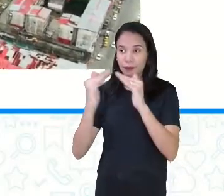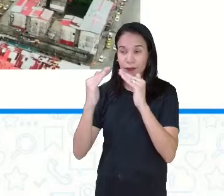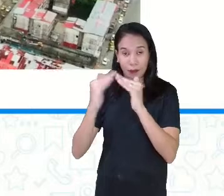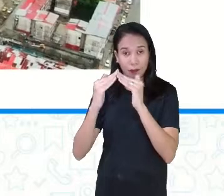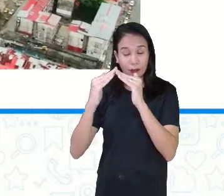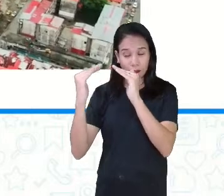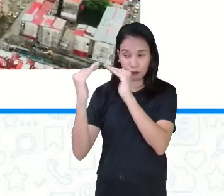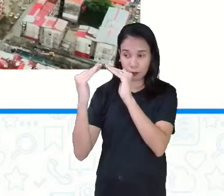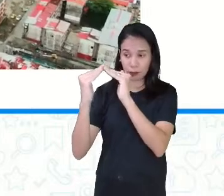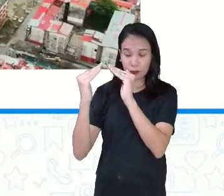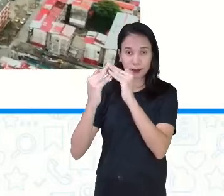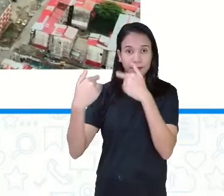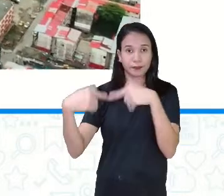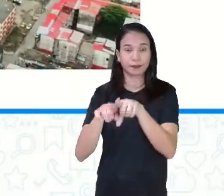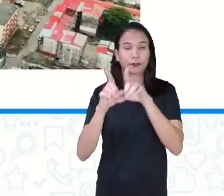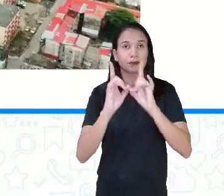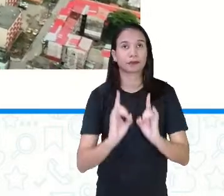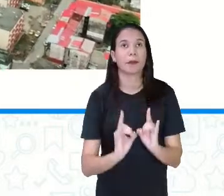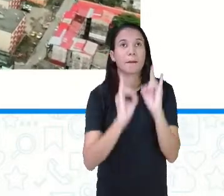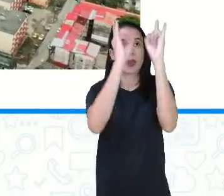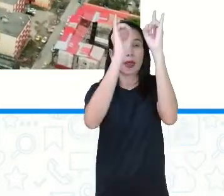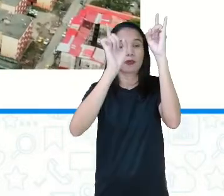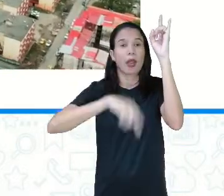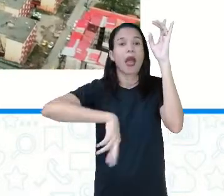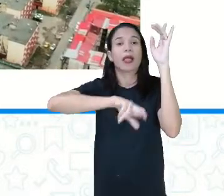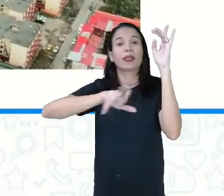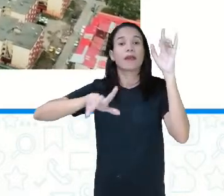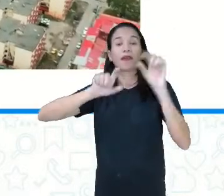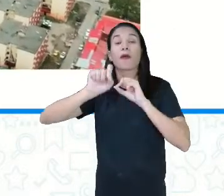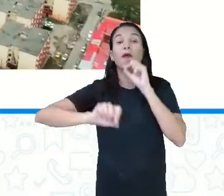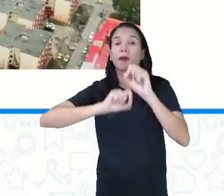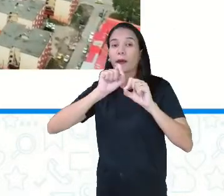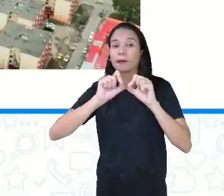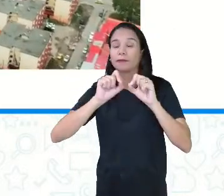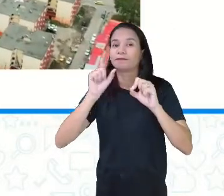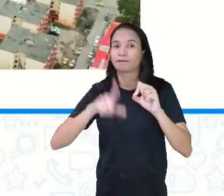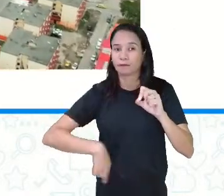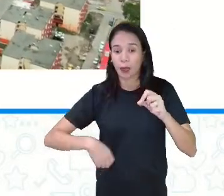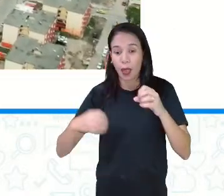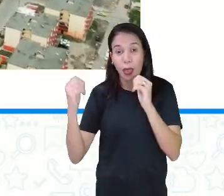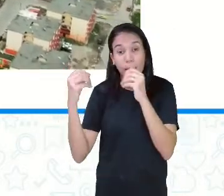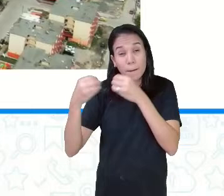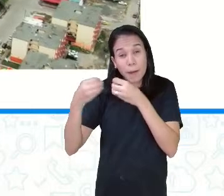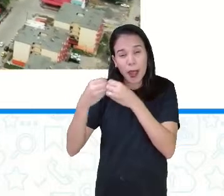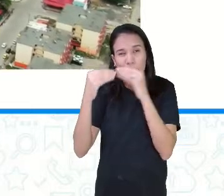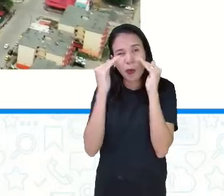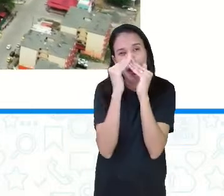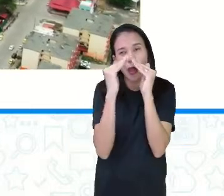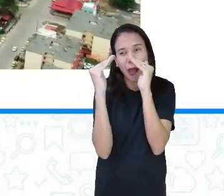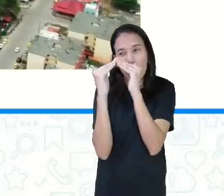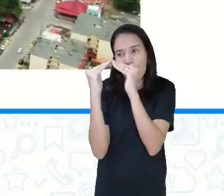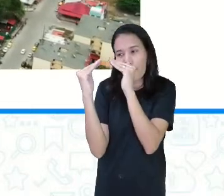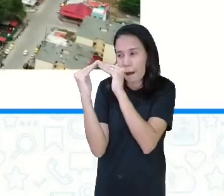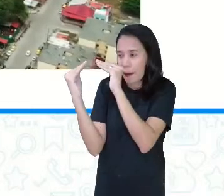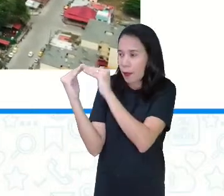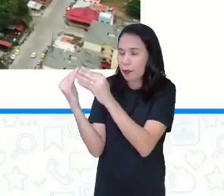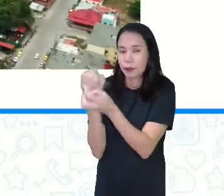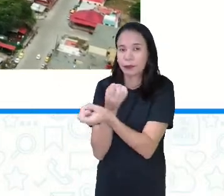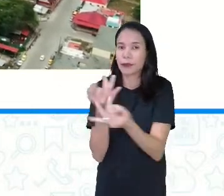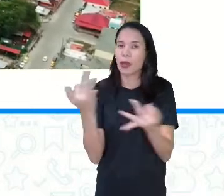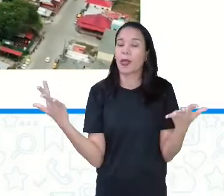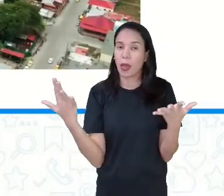por casas e prédios. Só que a diferença é que elas são mais próximas uma da outra. Existe uma